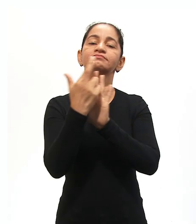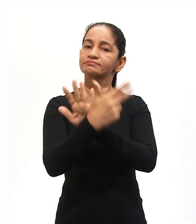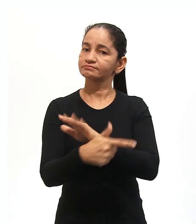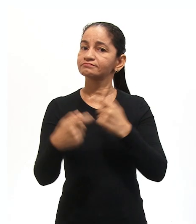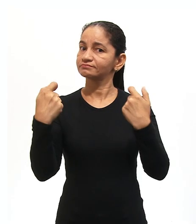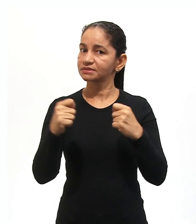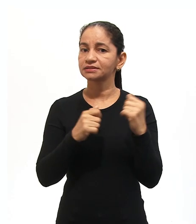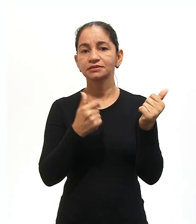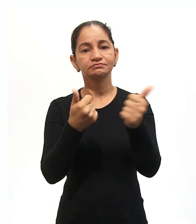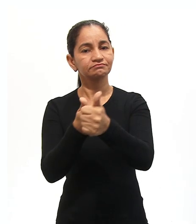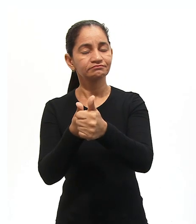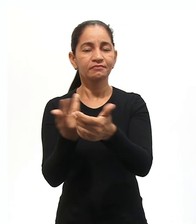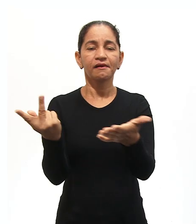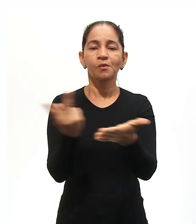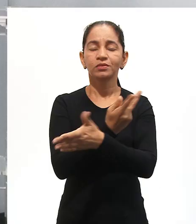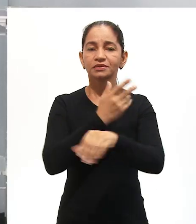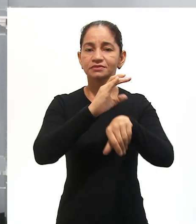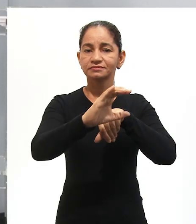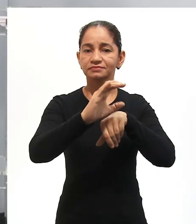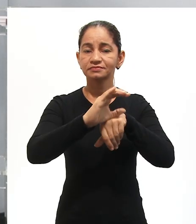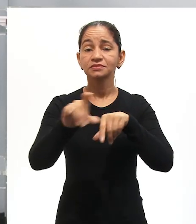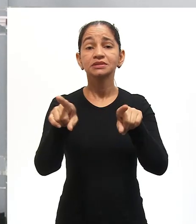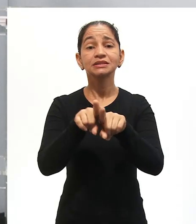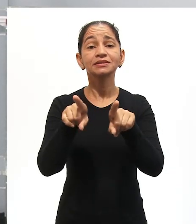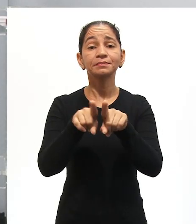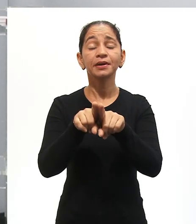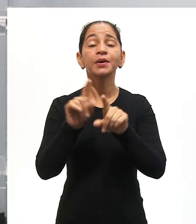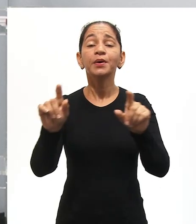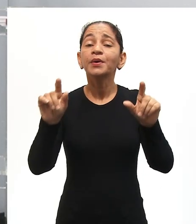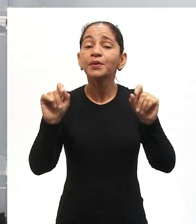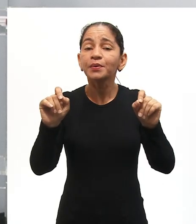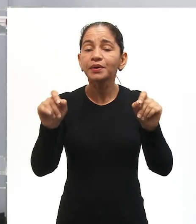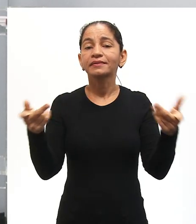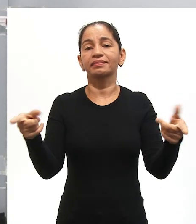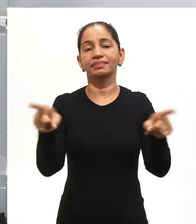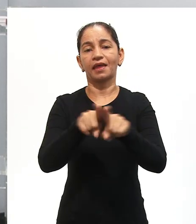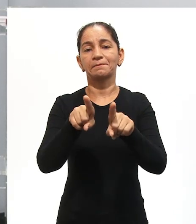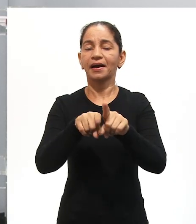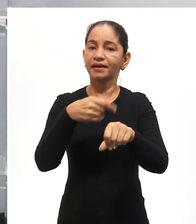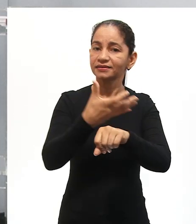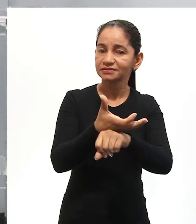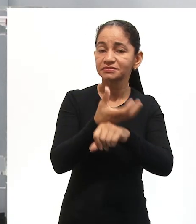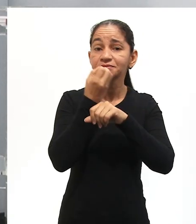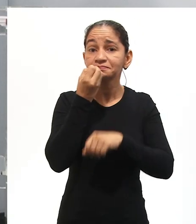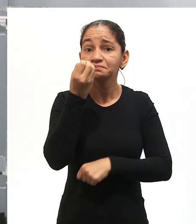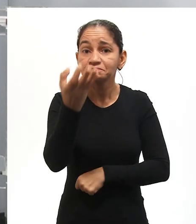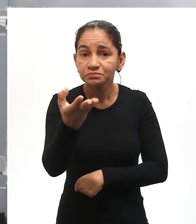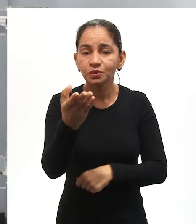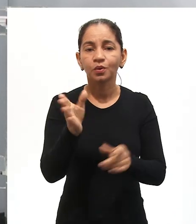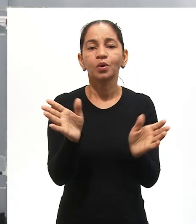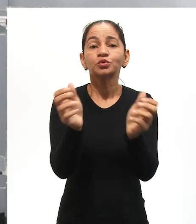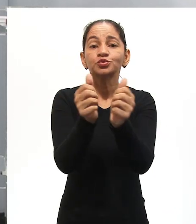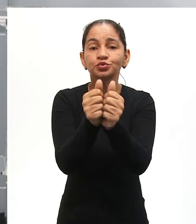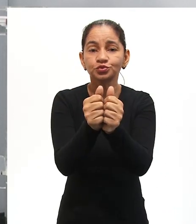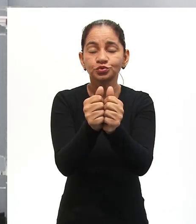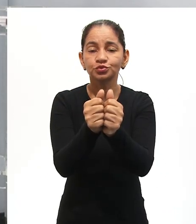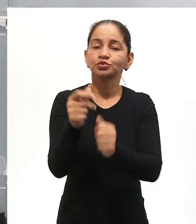que aconteça o curso e aconteça dentro do curso a oferta das disciplinas com os